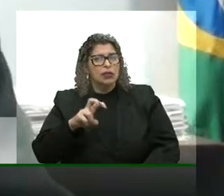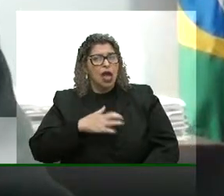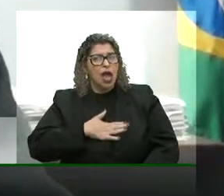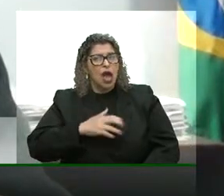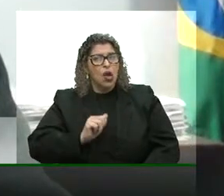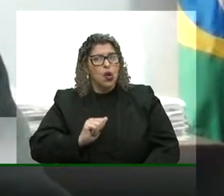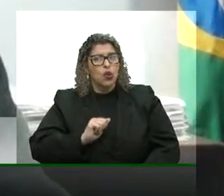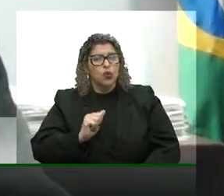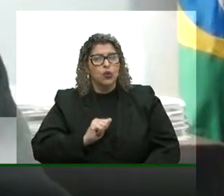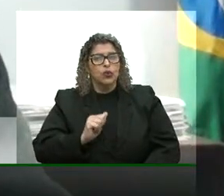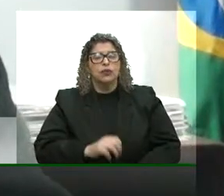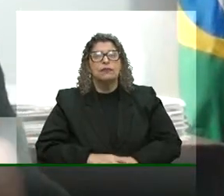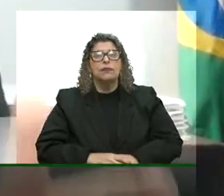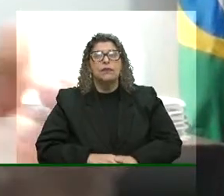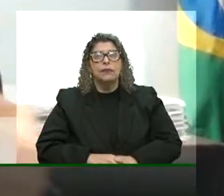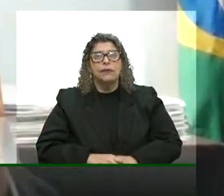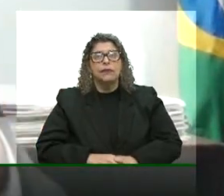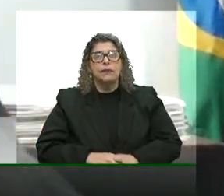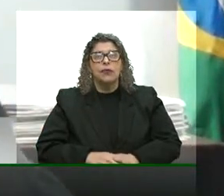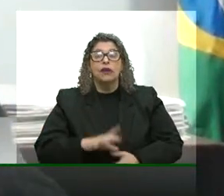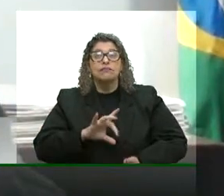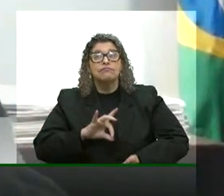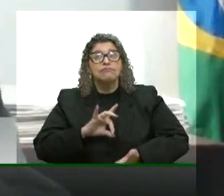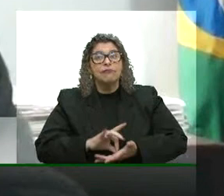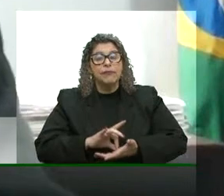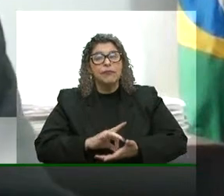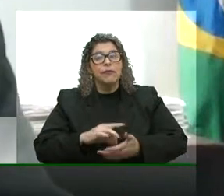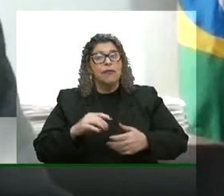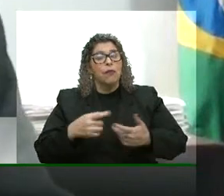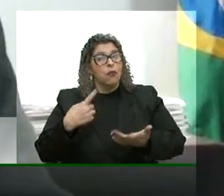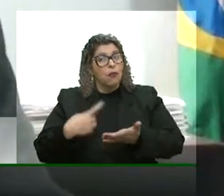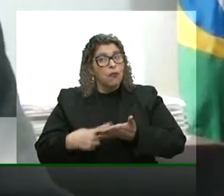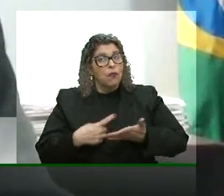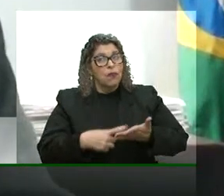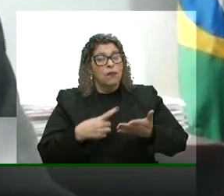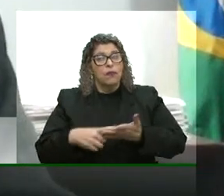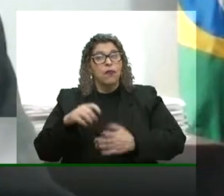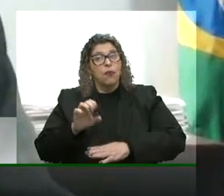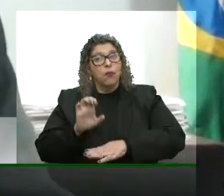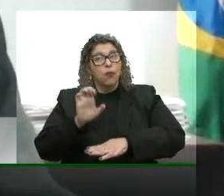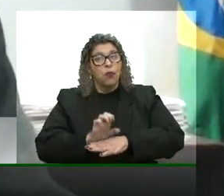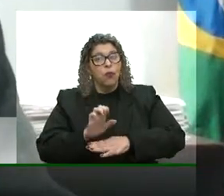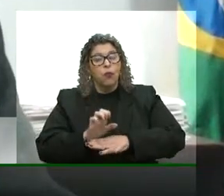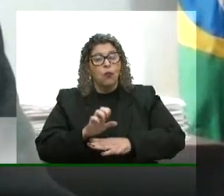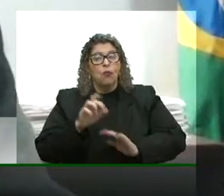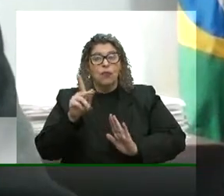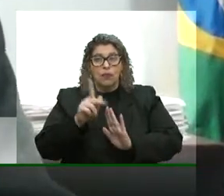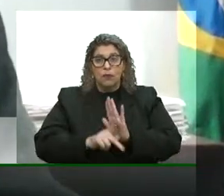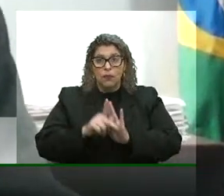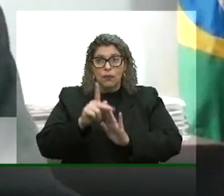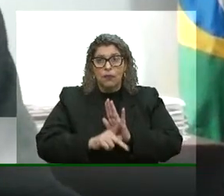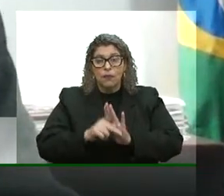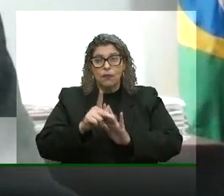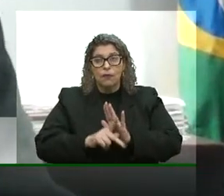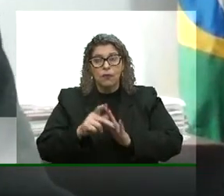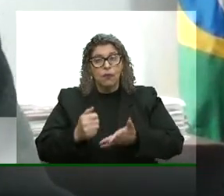agosto. Posteriormente, ficou acertado naquela reunião de que o Estado mandaria um projeto para